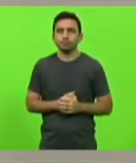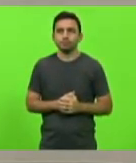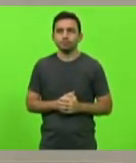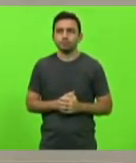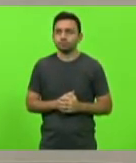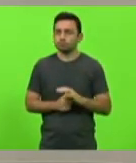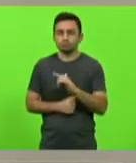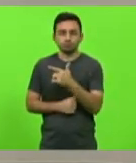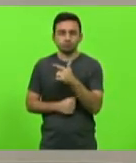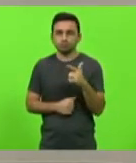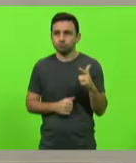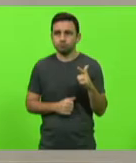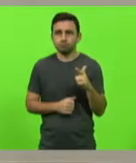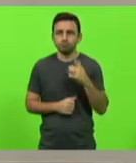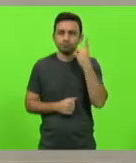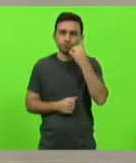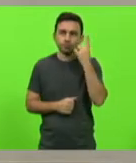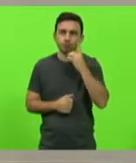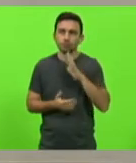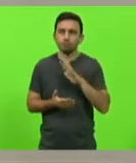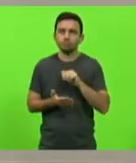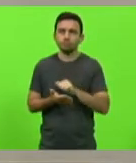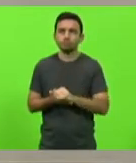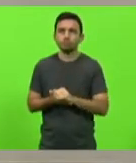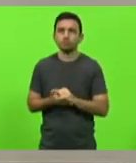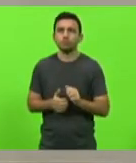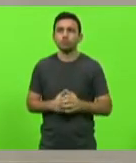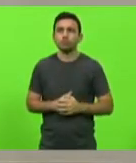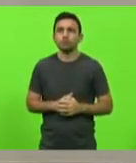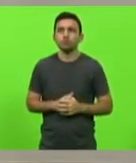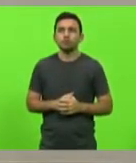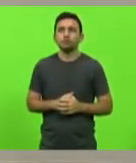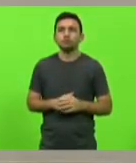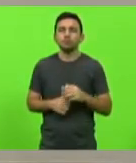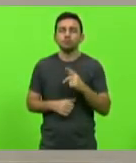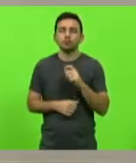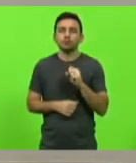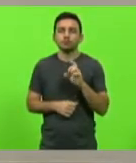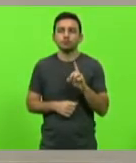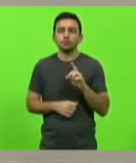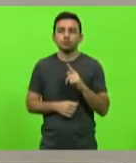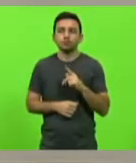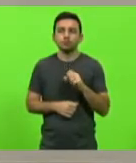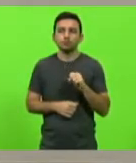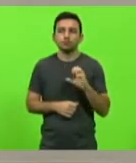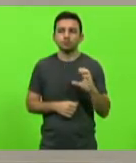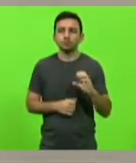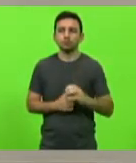Não havendo deputados interessados, bloco PSD-PSC,